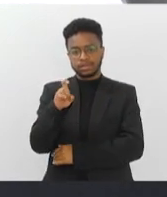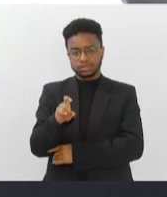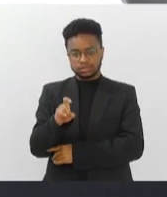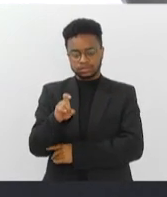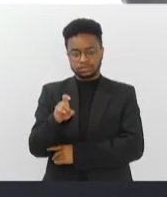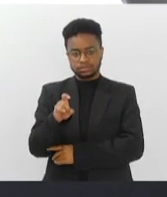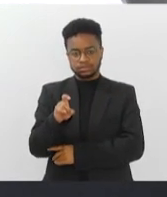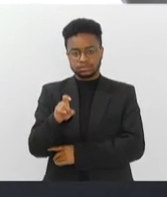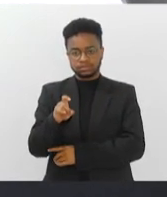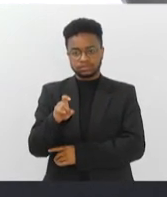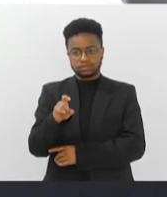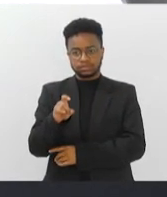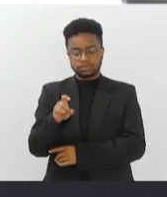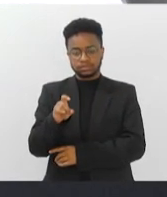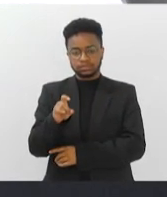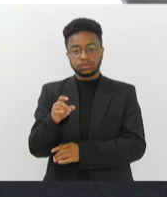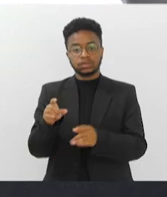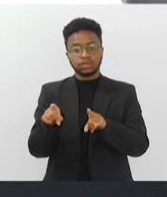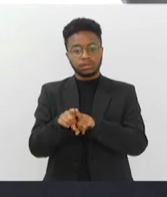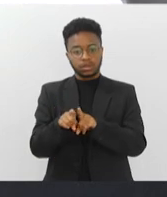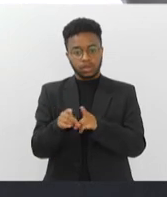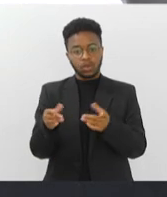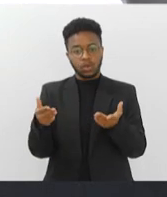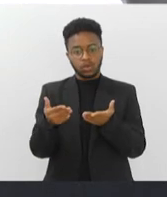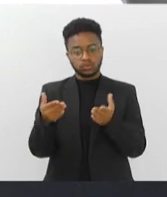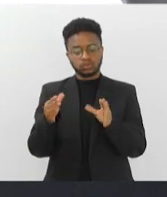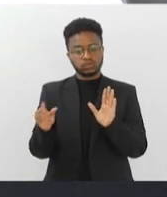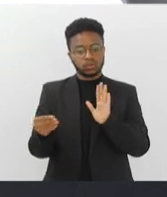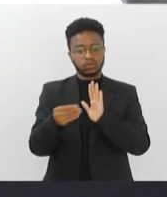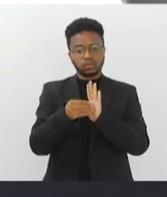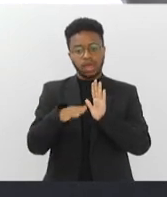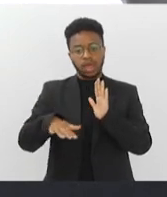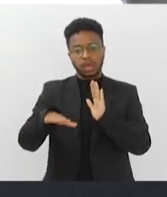que hoje também está nos meios de comunicação.